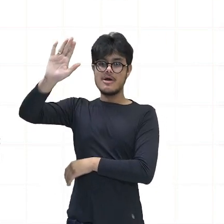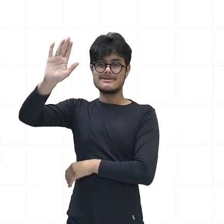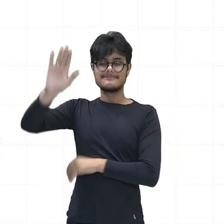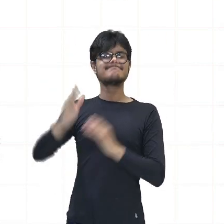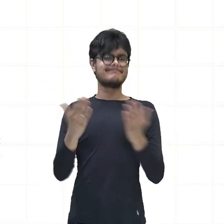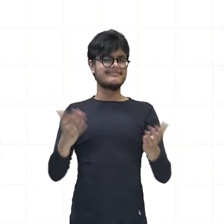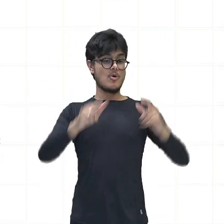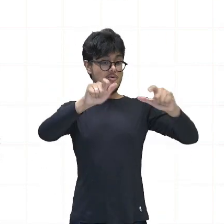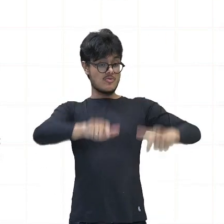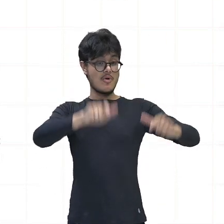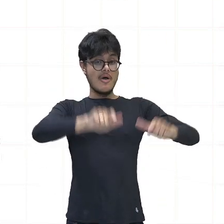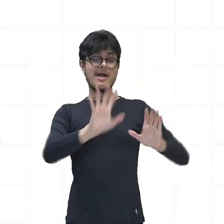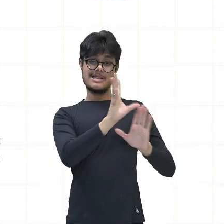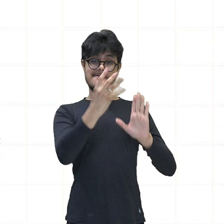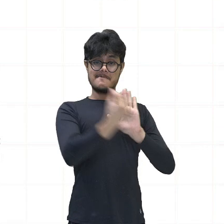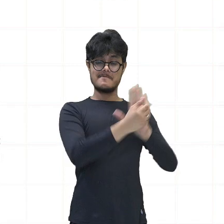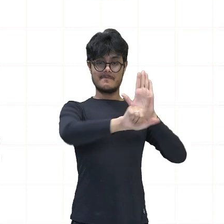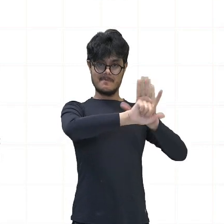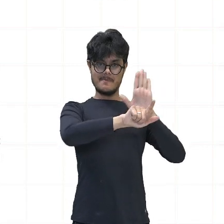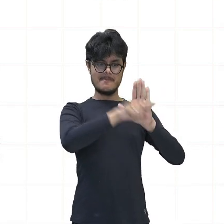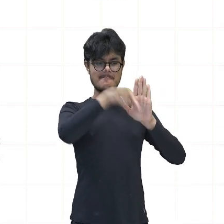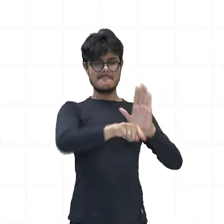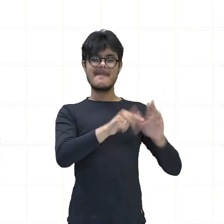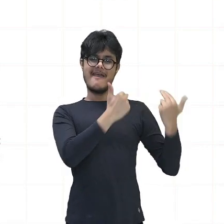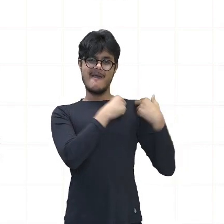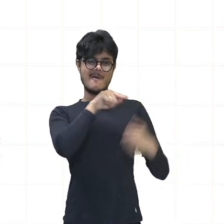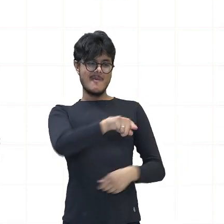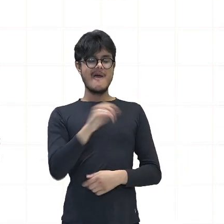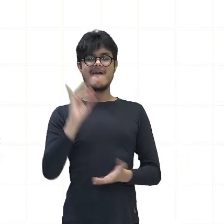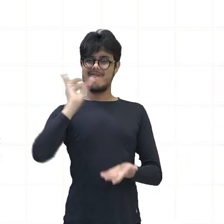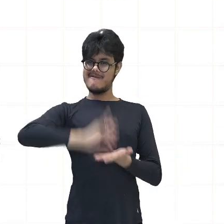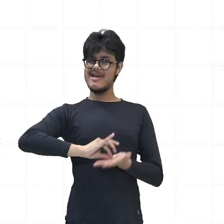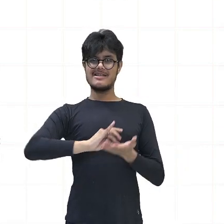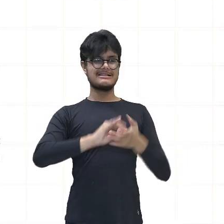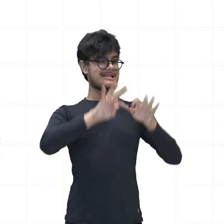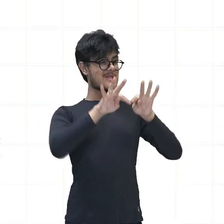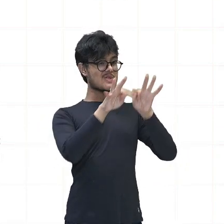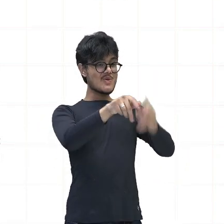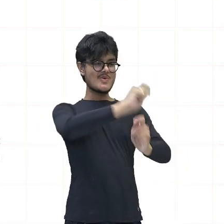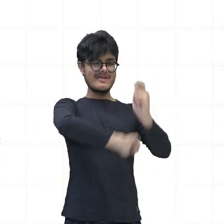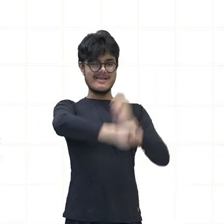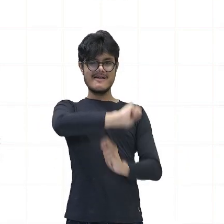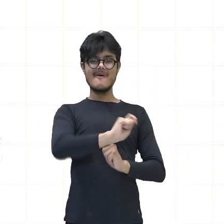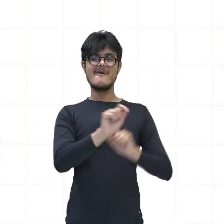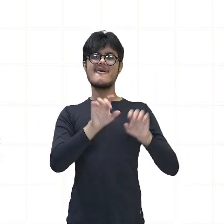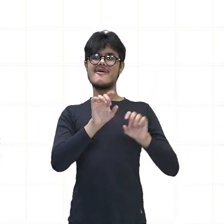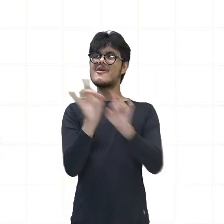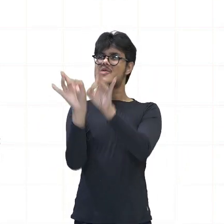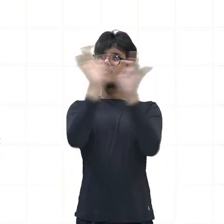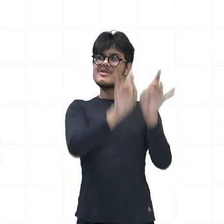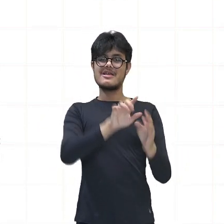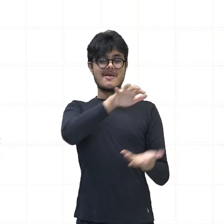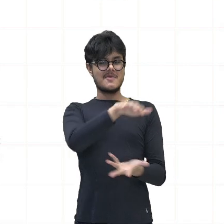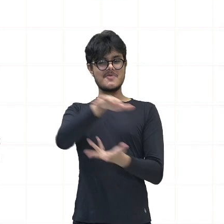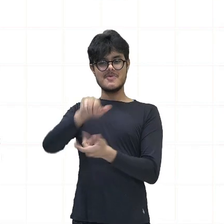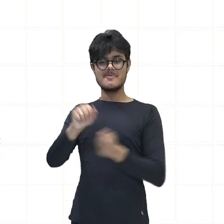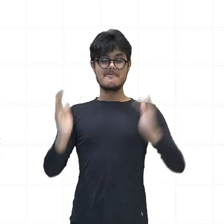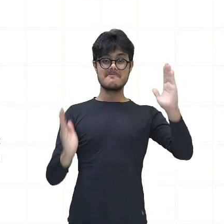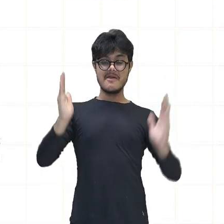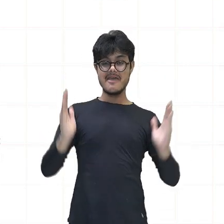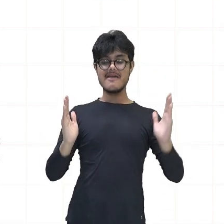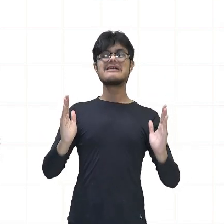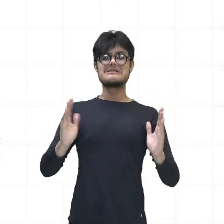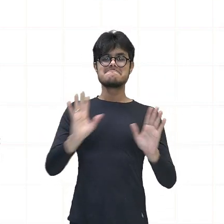Legal ela foi responsável pela produção de 2/3 de toda a borracha consumida no mundo. Então, nesse período,